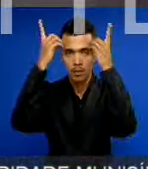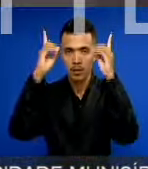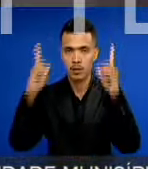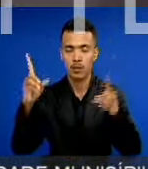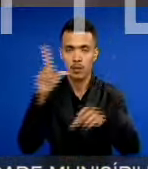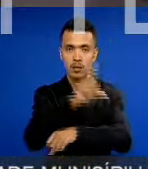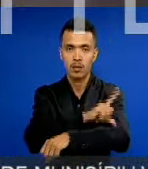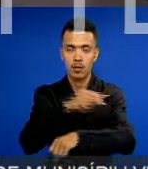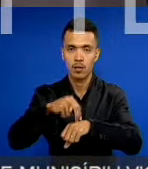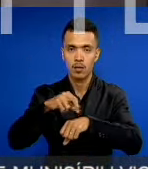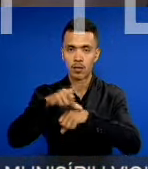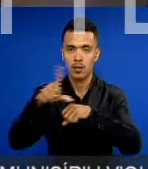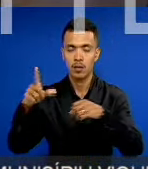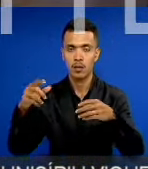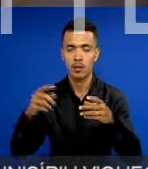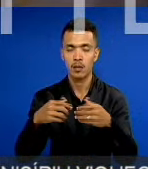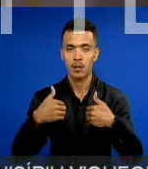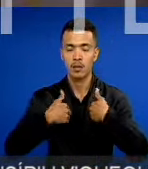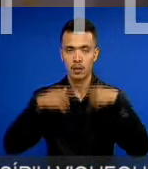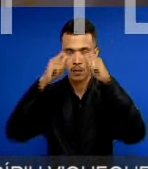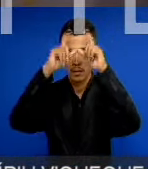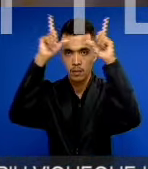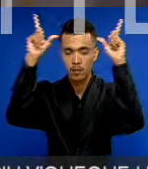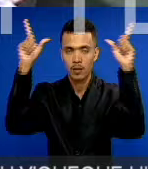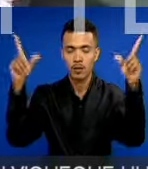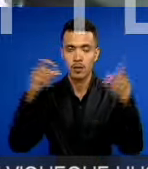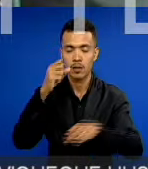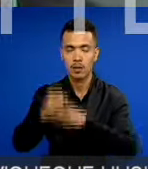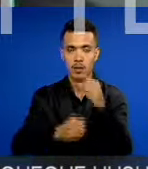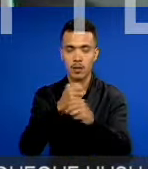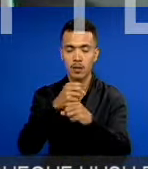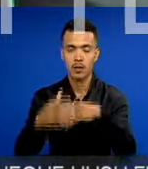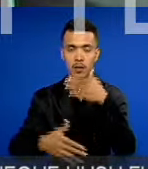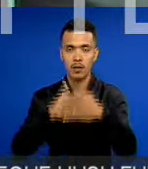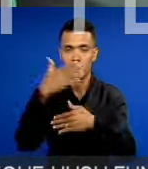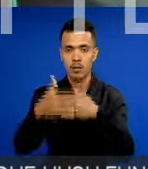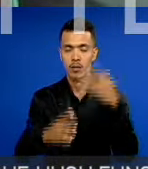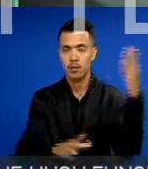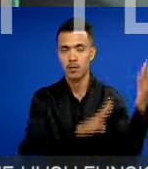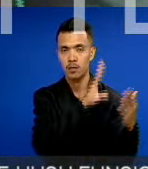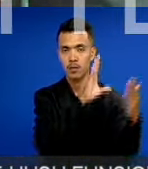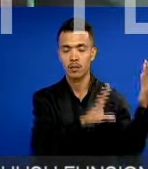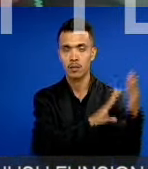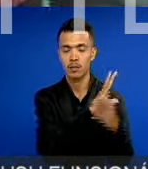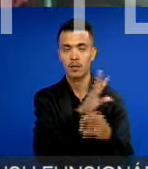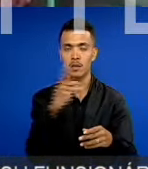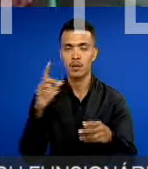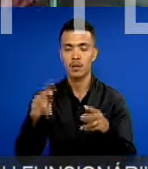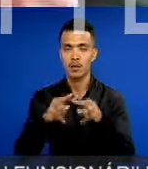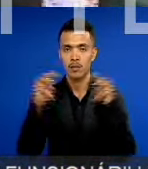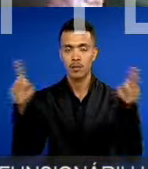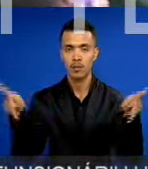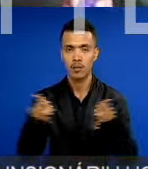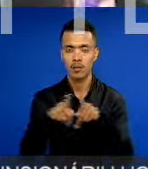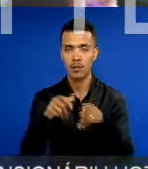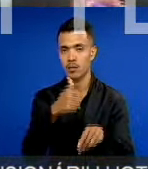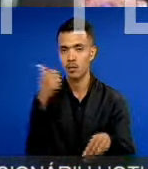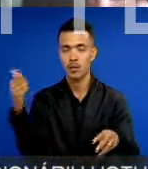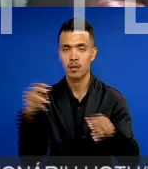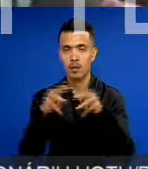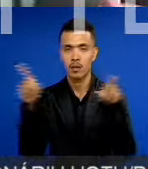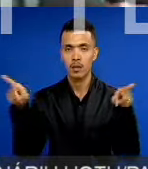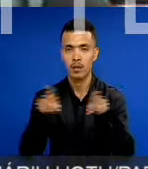iha Timor-Leste. Loro Mesac promete tinan oin celebra se cobre iha posto selo. Hanesan maubisi, hatubliku